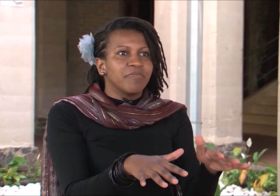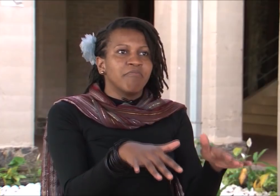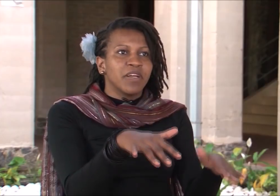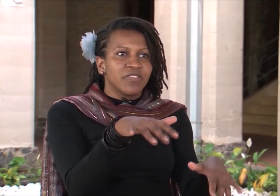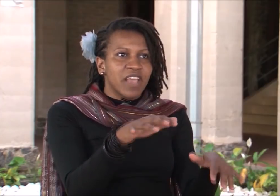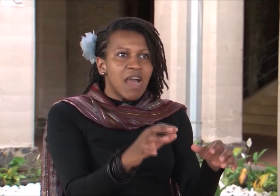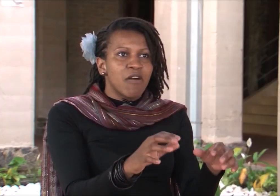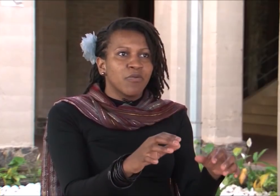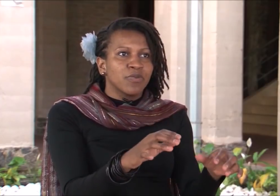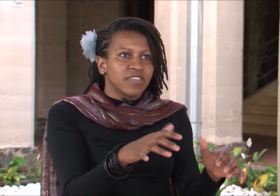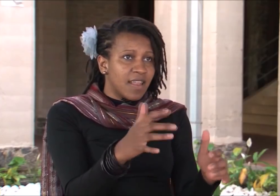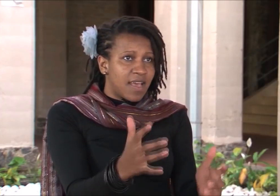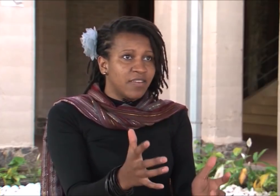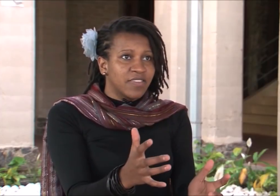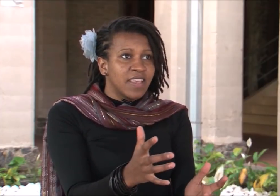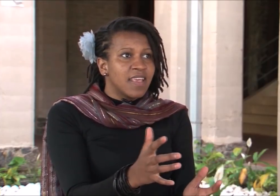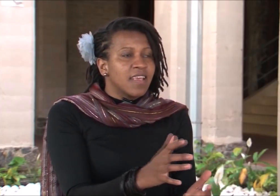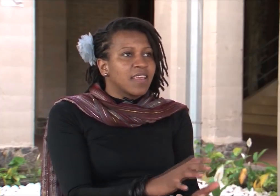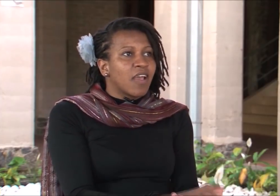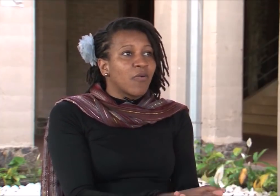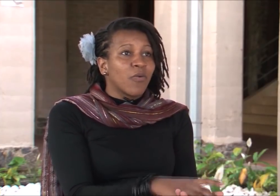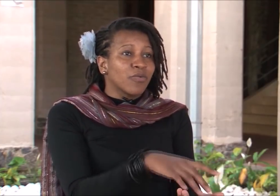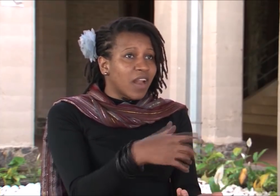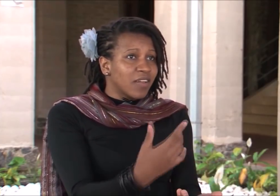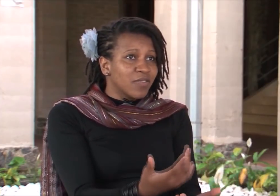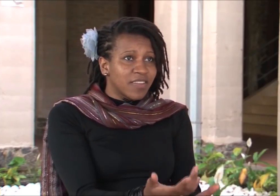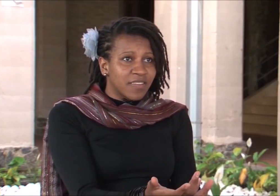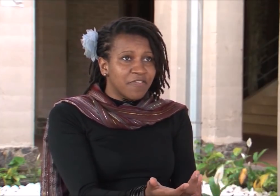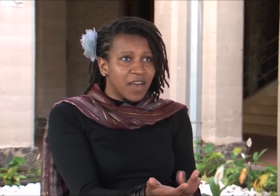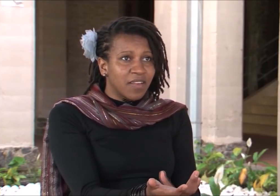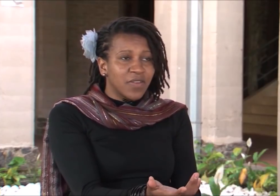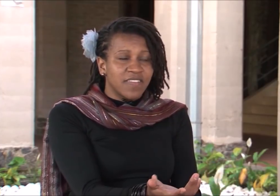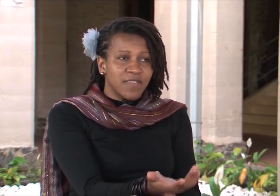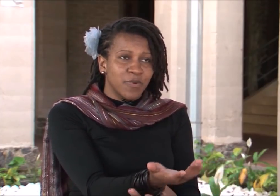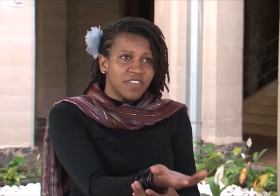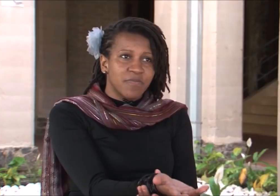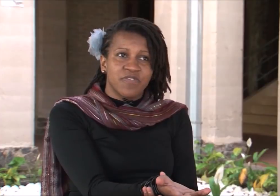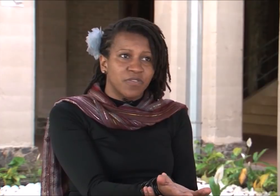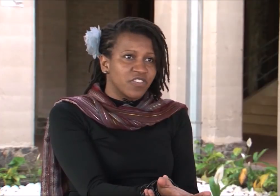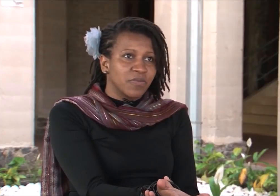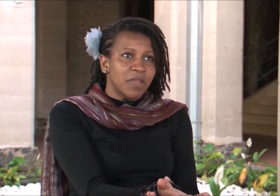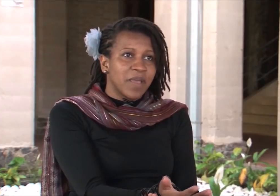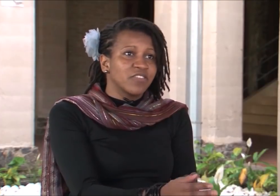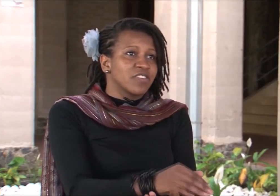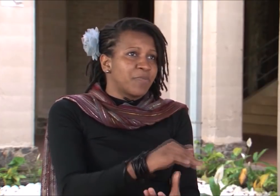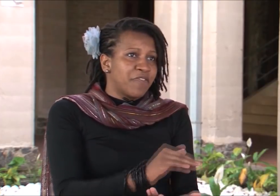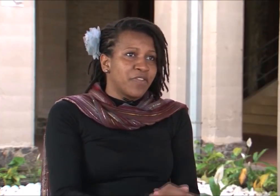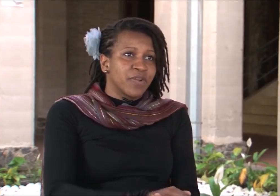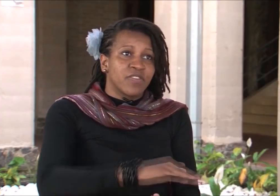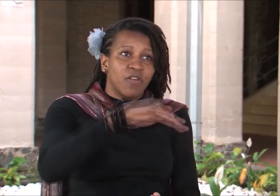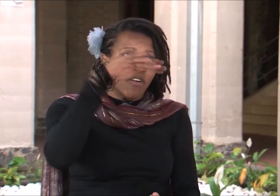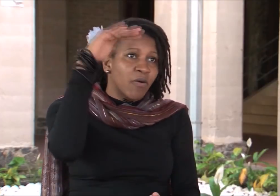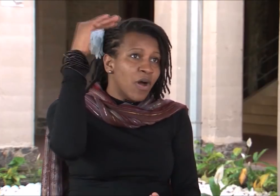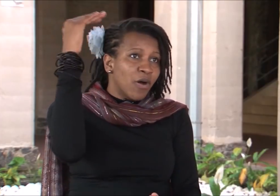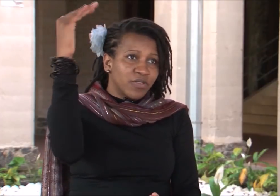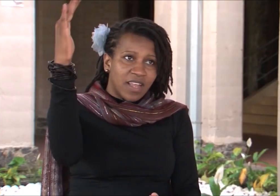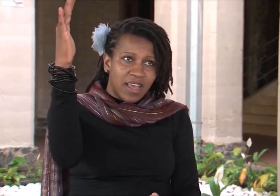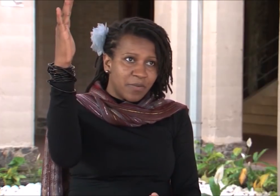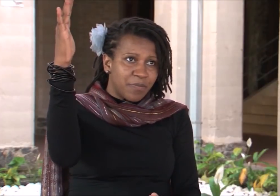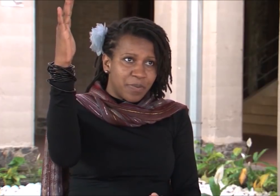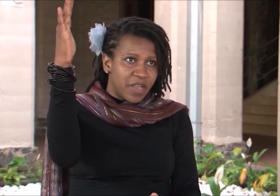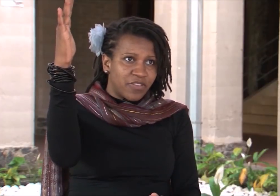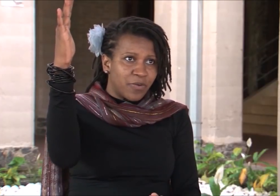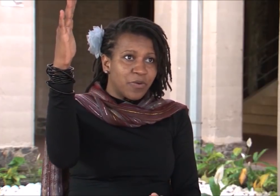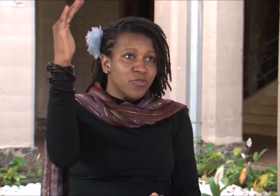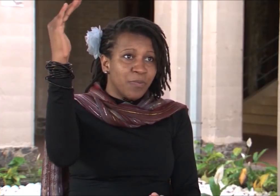tanto manusear os salários, que é o contrário do que se fala, nesses municípios onde não tem médico, as prefeituras colocam o